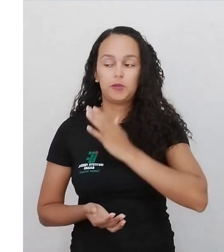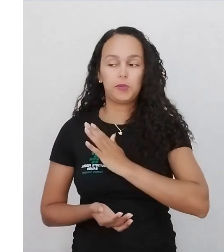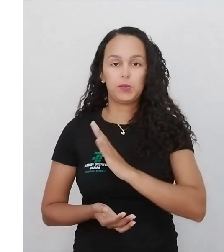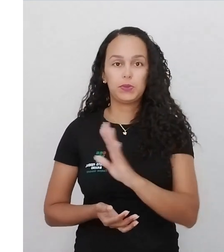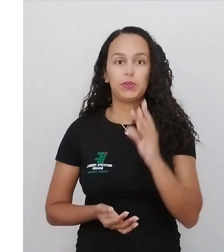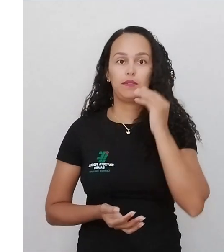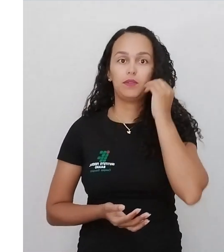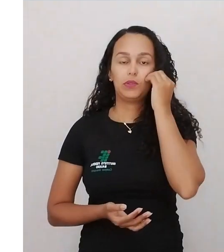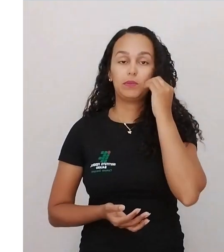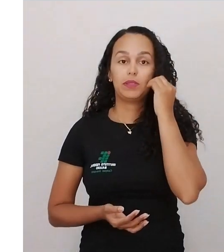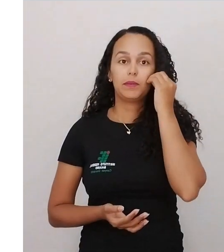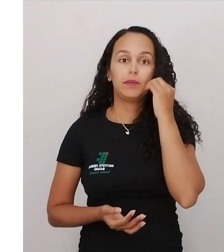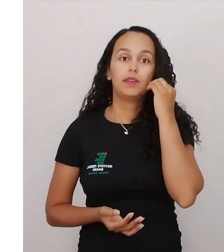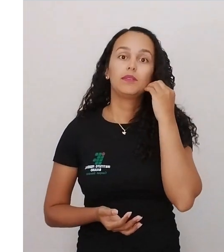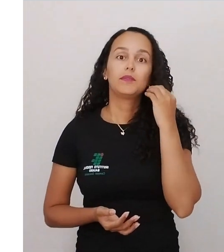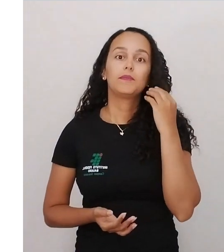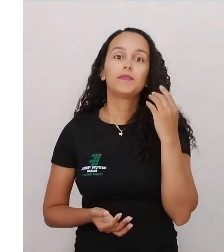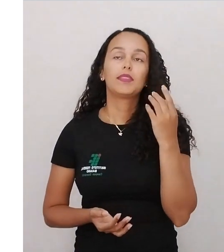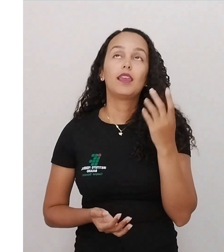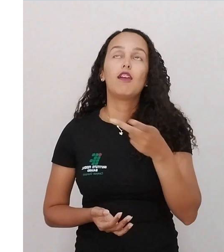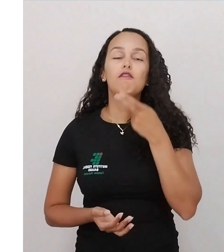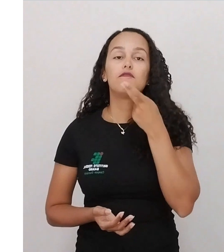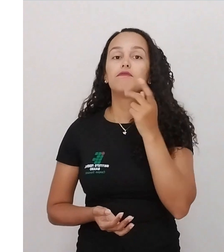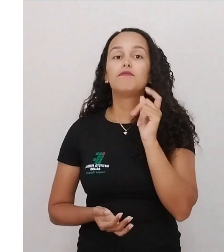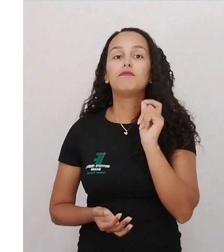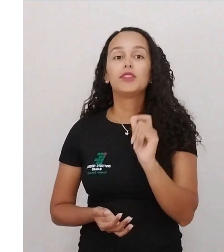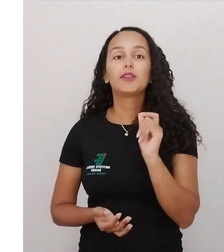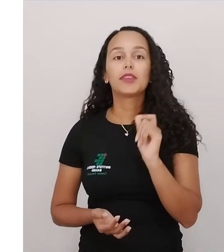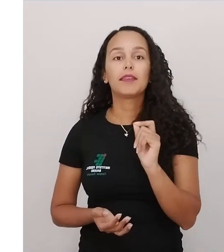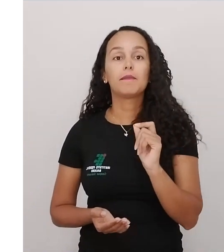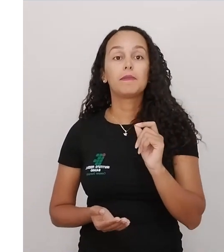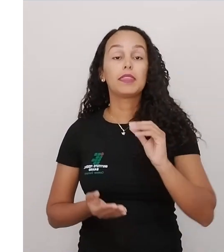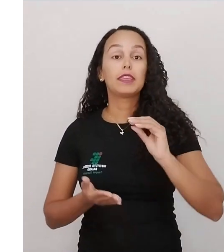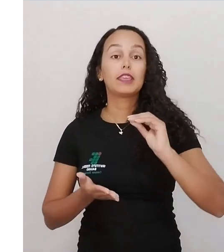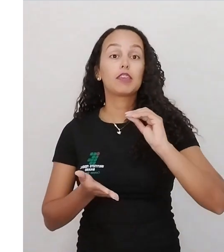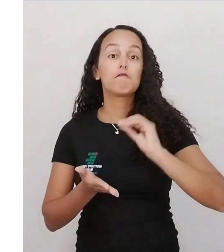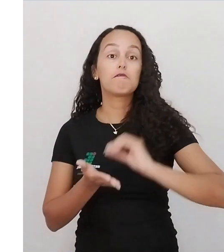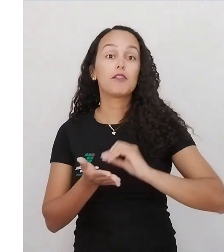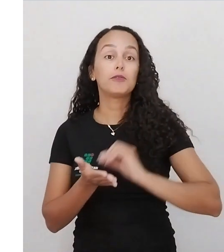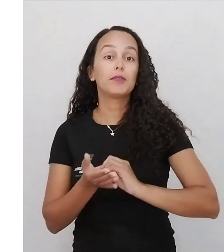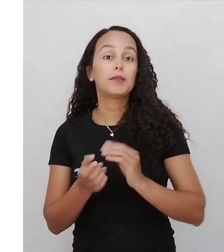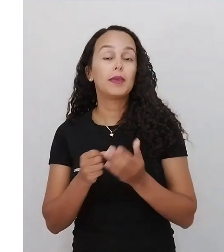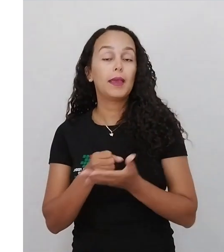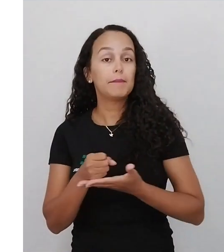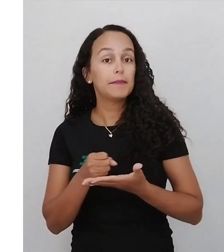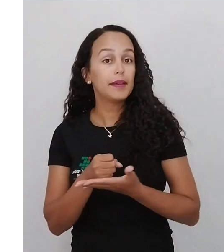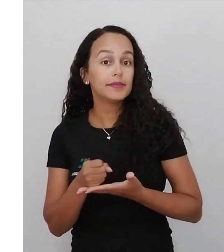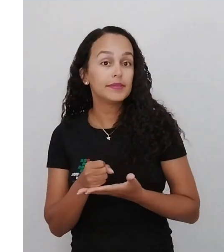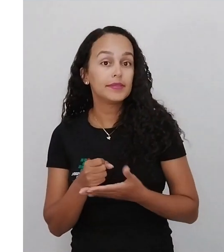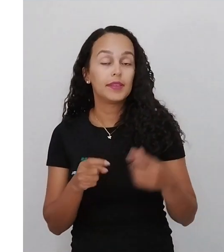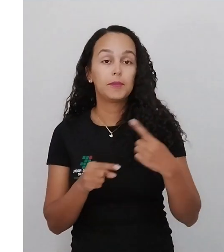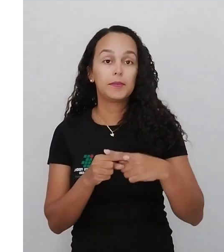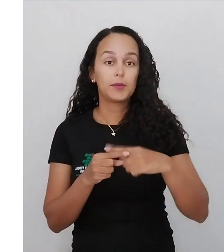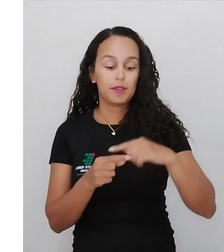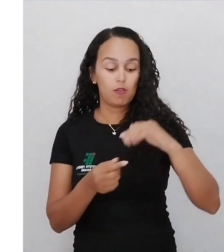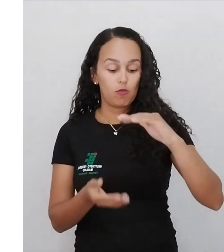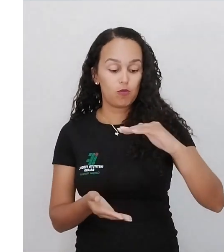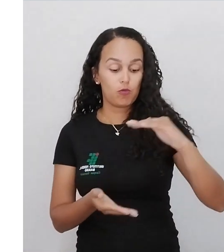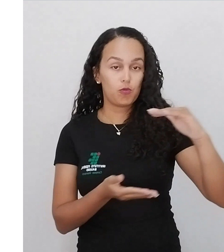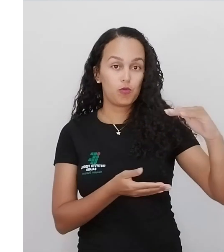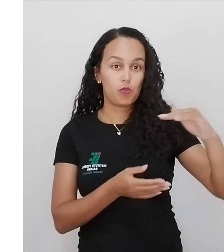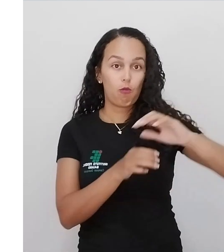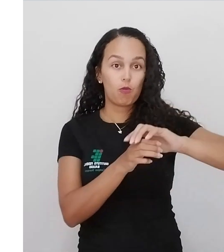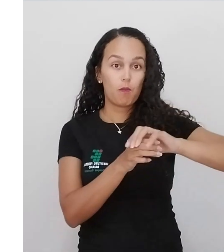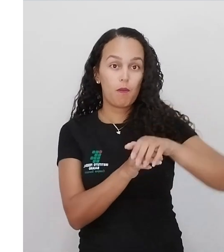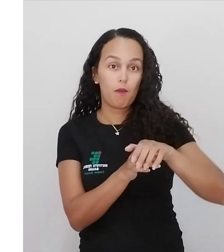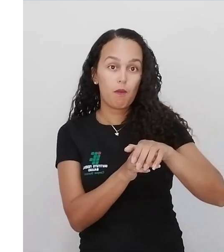do experimento, disseram que o que faltou foi o princípio ativo, que quando o pote estava fechado, o